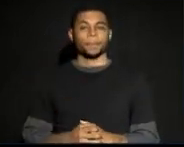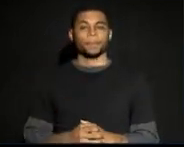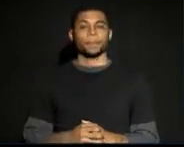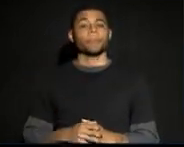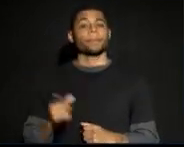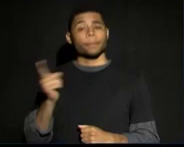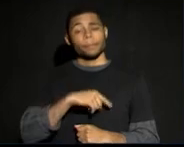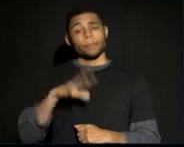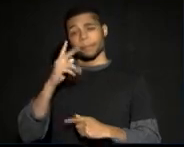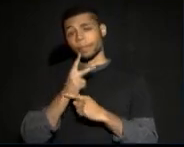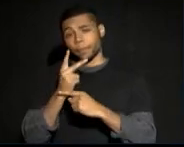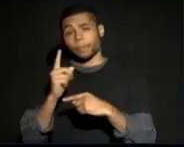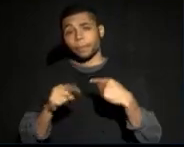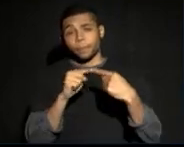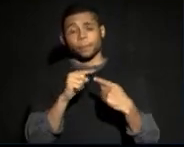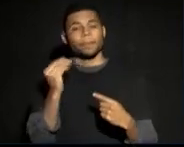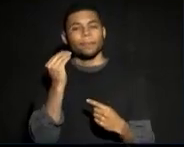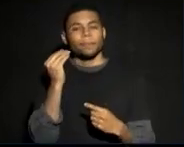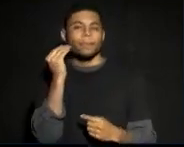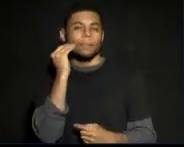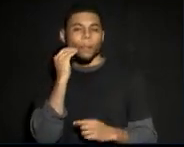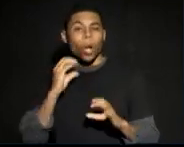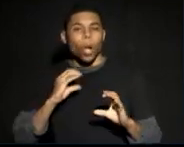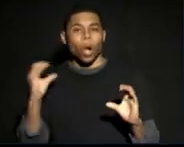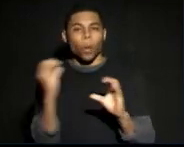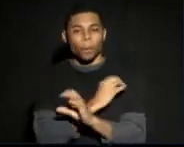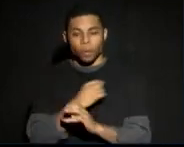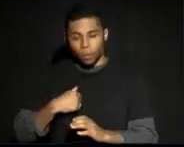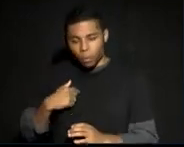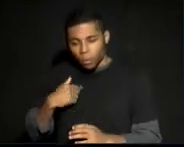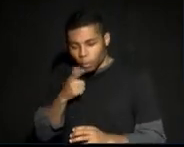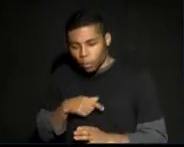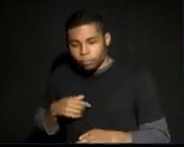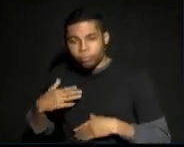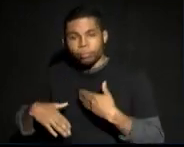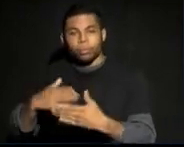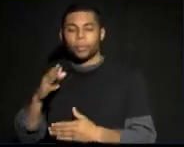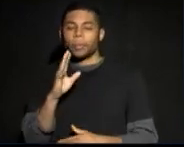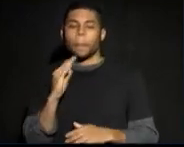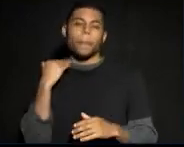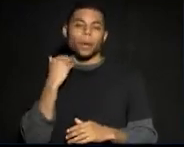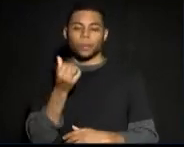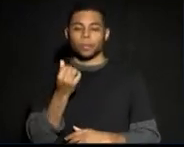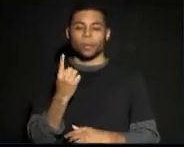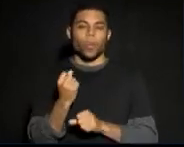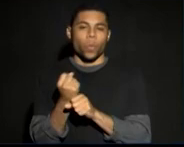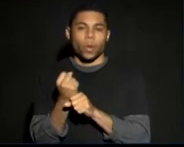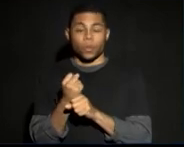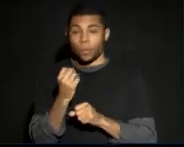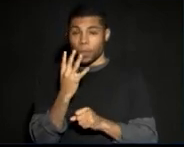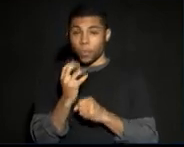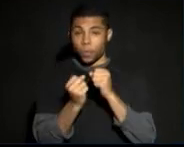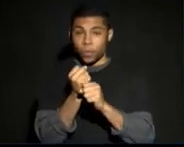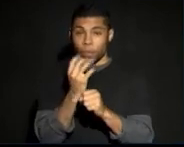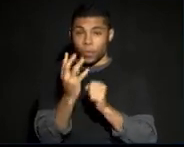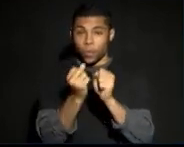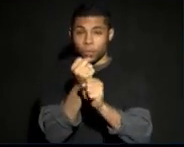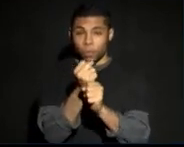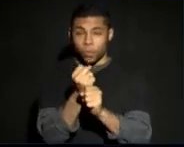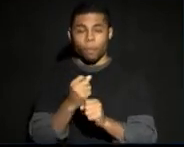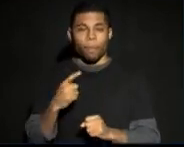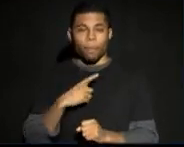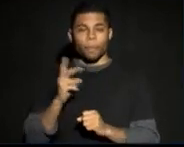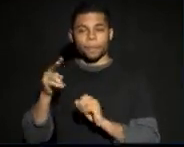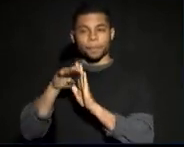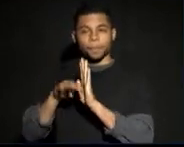no senso de propósito de completar essa jornada e aí um banco de 61 anos e a cada quatro anos vive uma